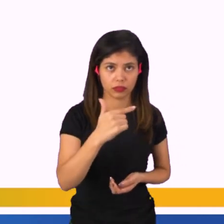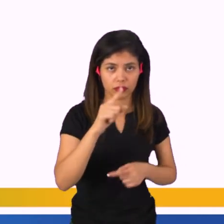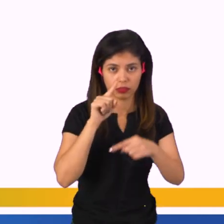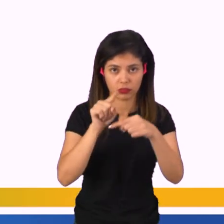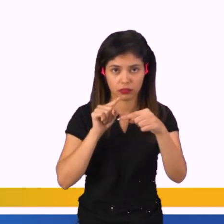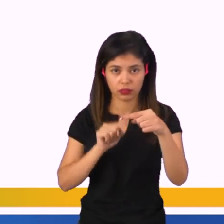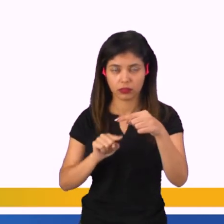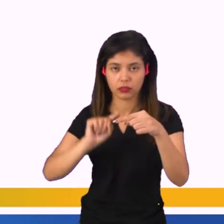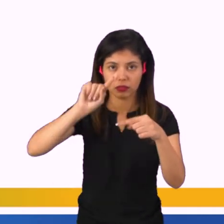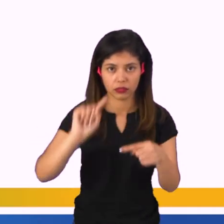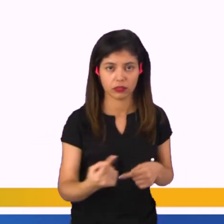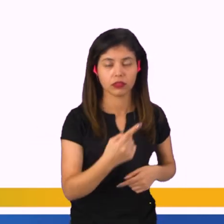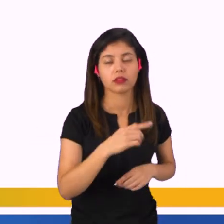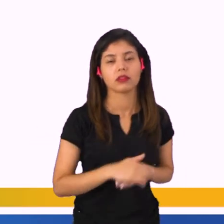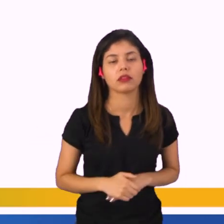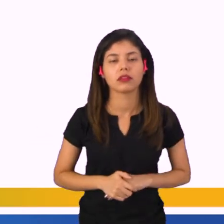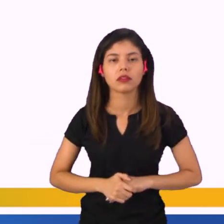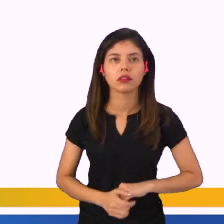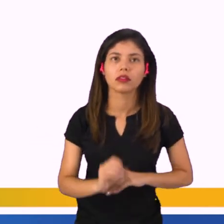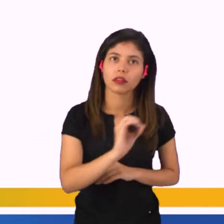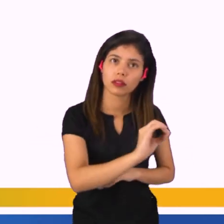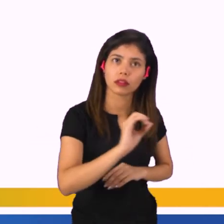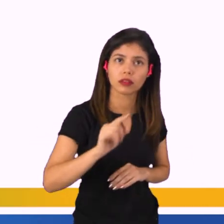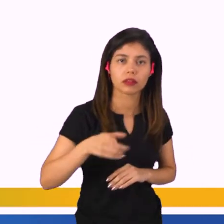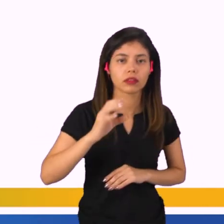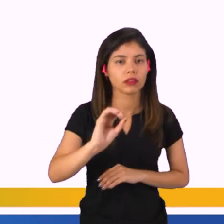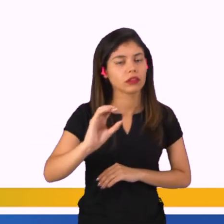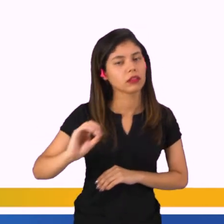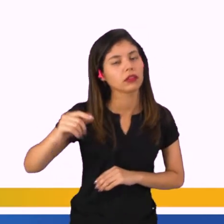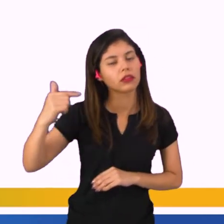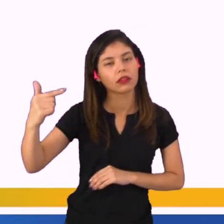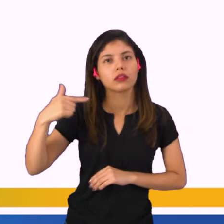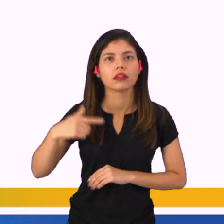2 dividido para 1000, que é igual a